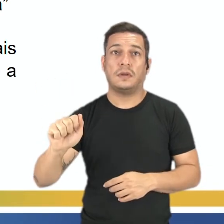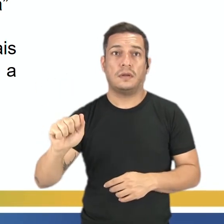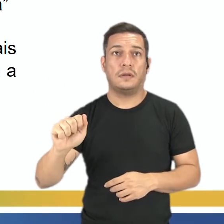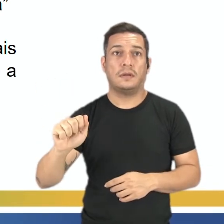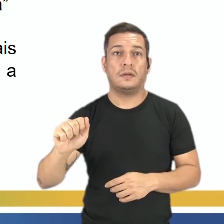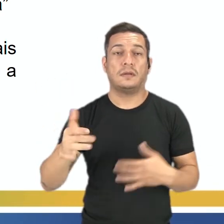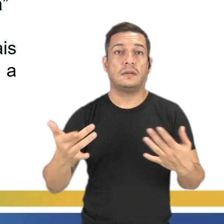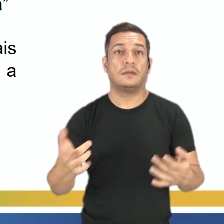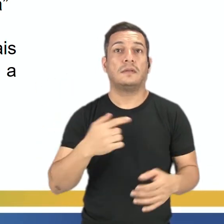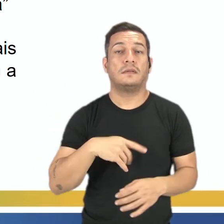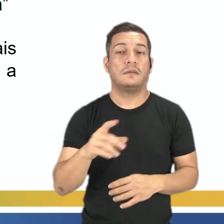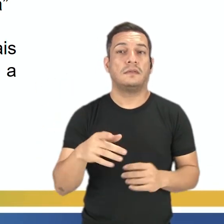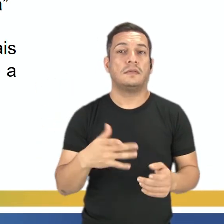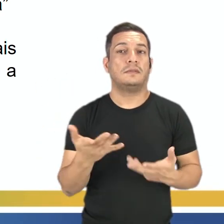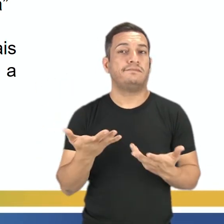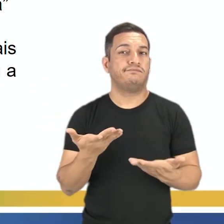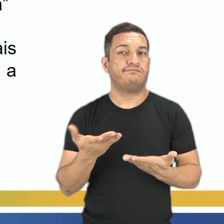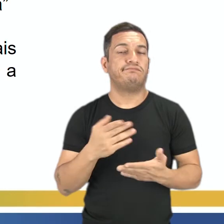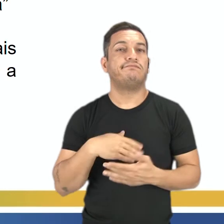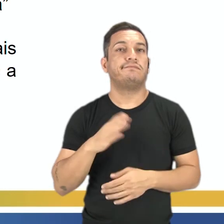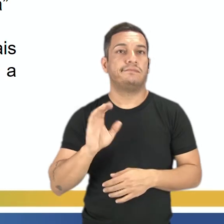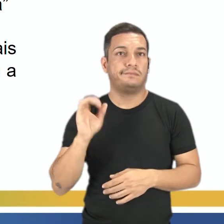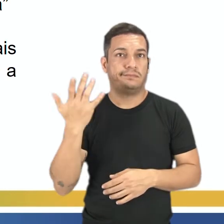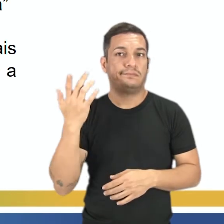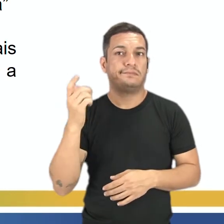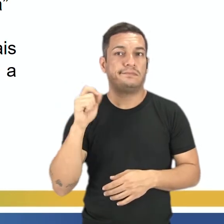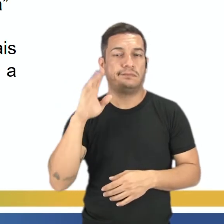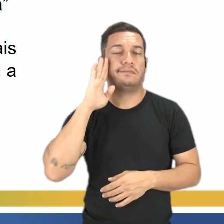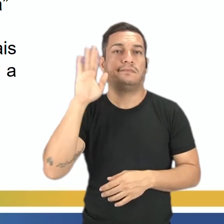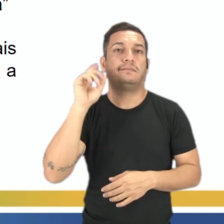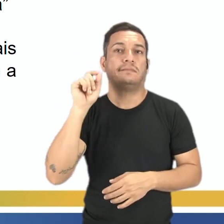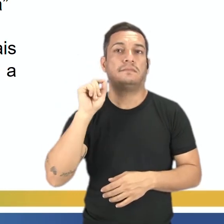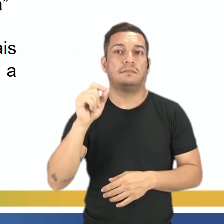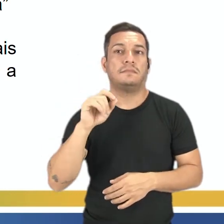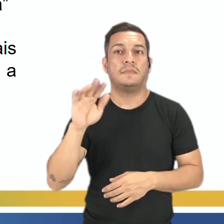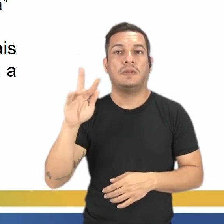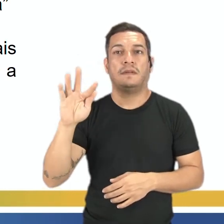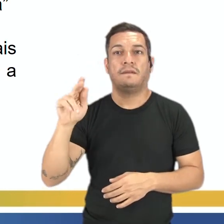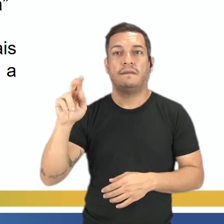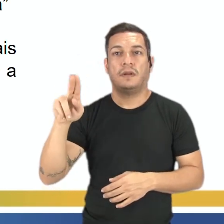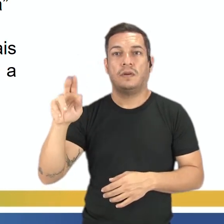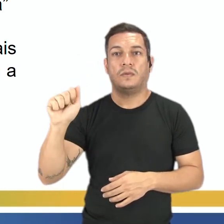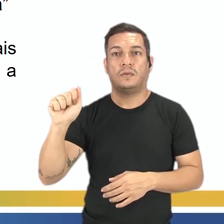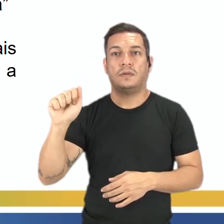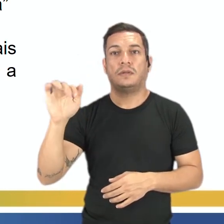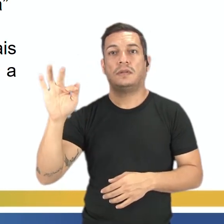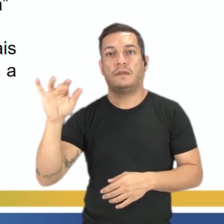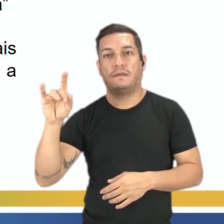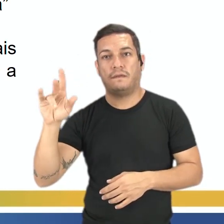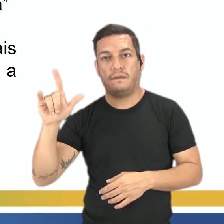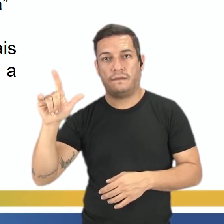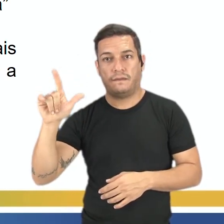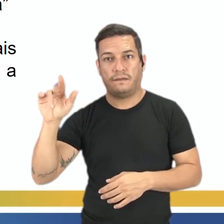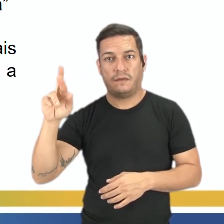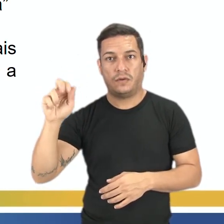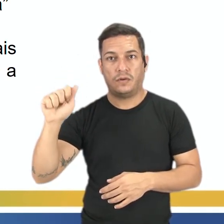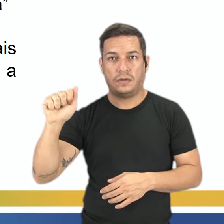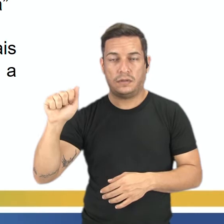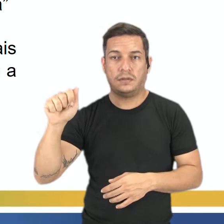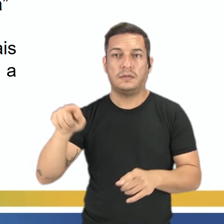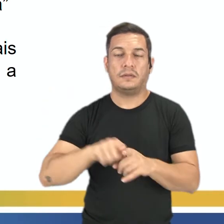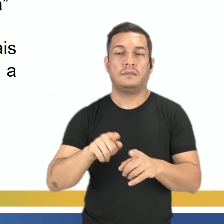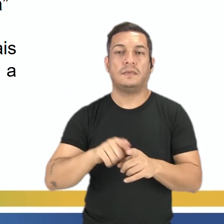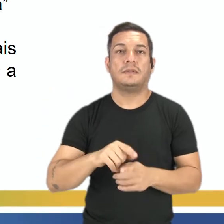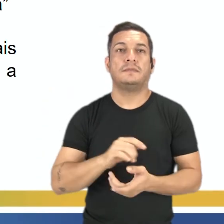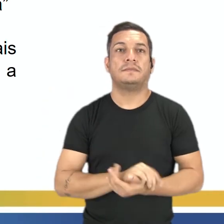Então, essa ameaça ela é muito grande, principalmente através da fauna e da flora. Então é uma frase do cacique